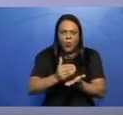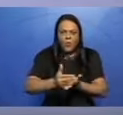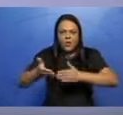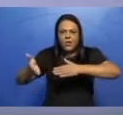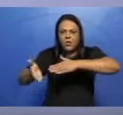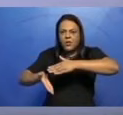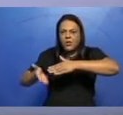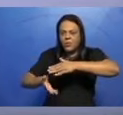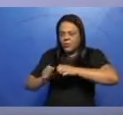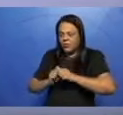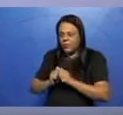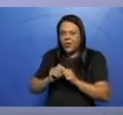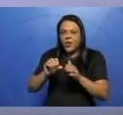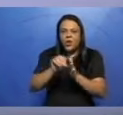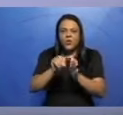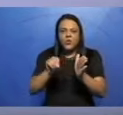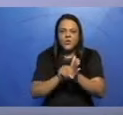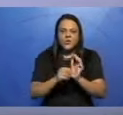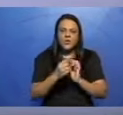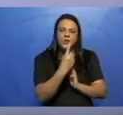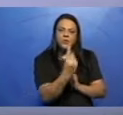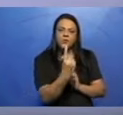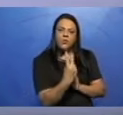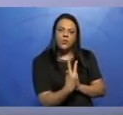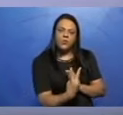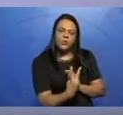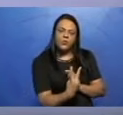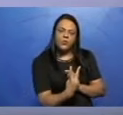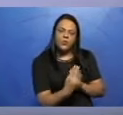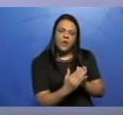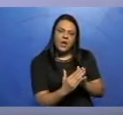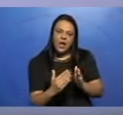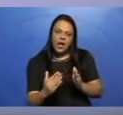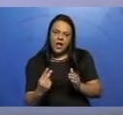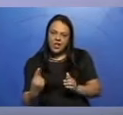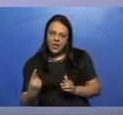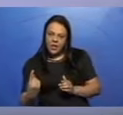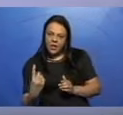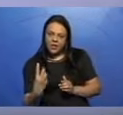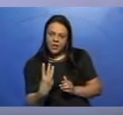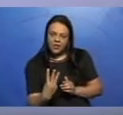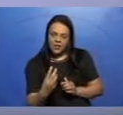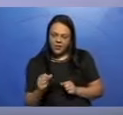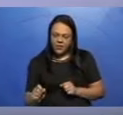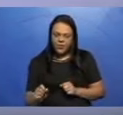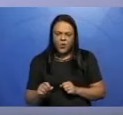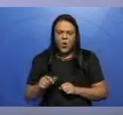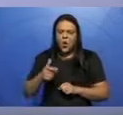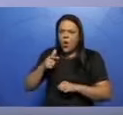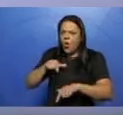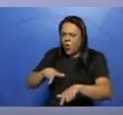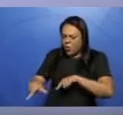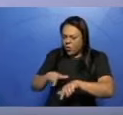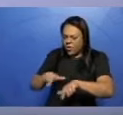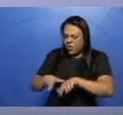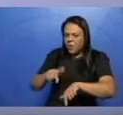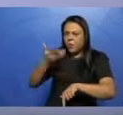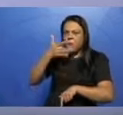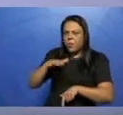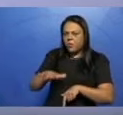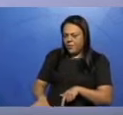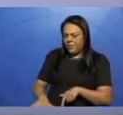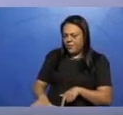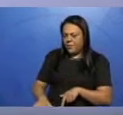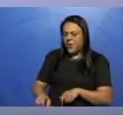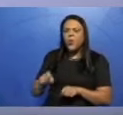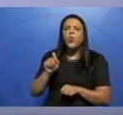Contemporânea, séculos 12 a 13. O trabalho infantil